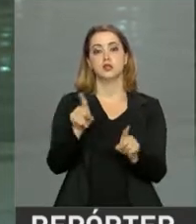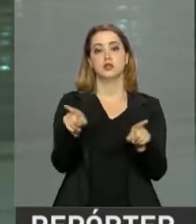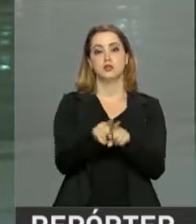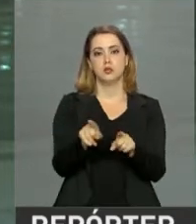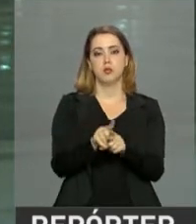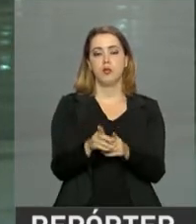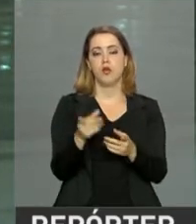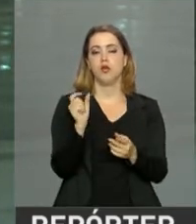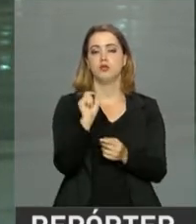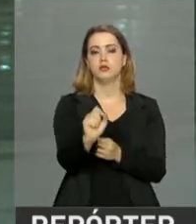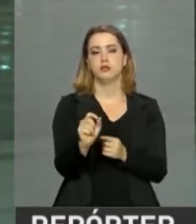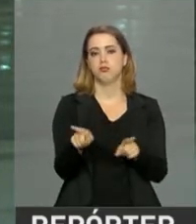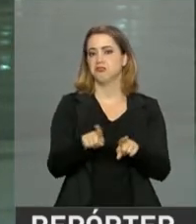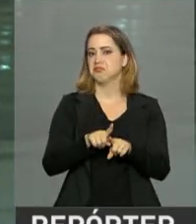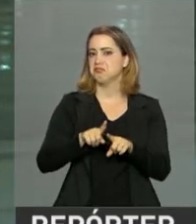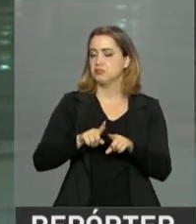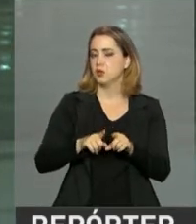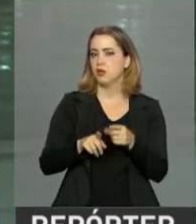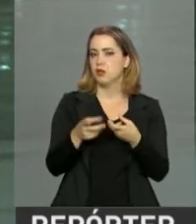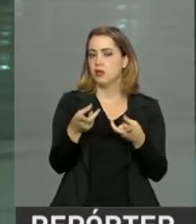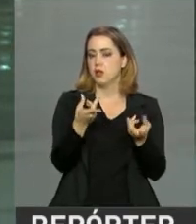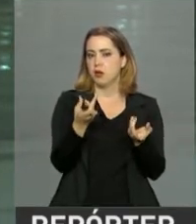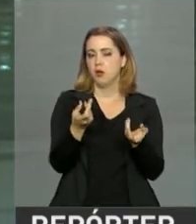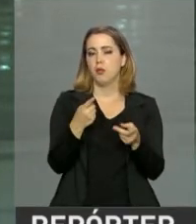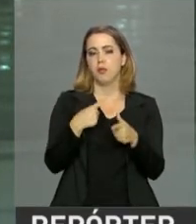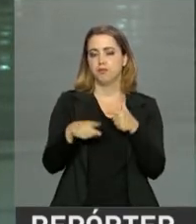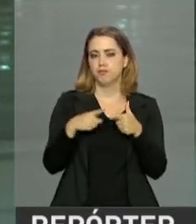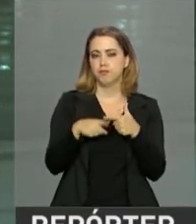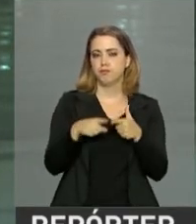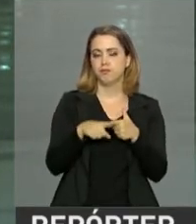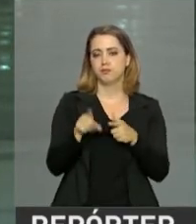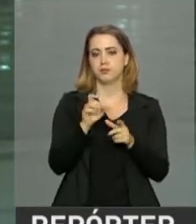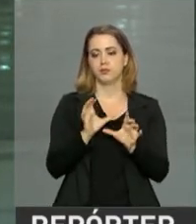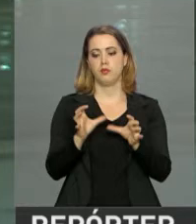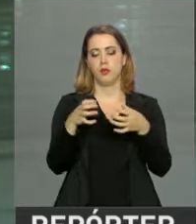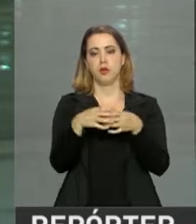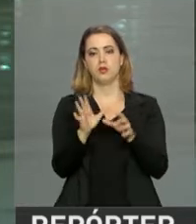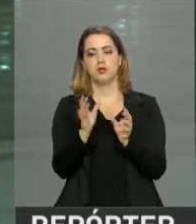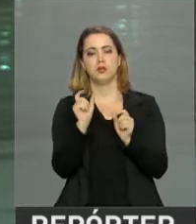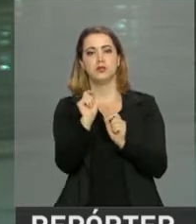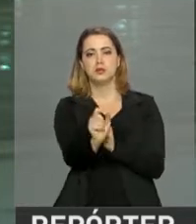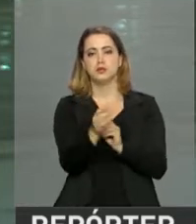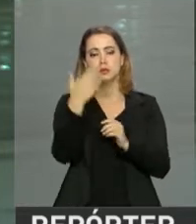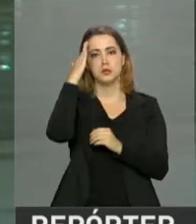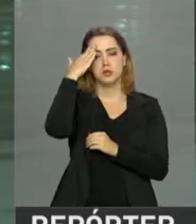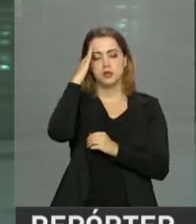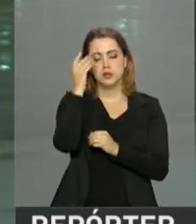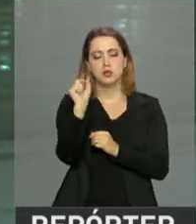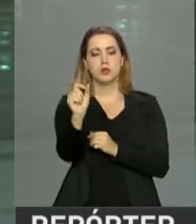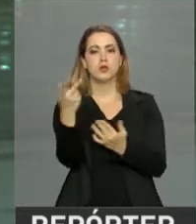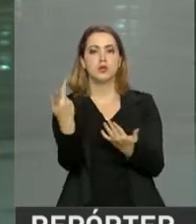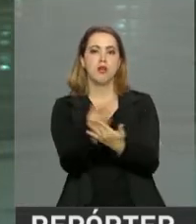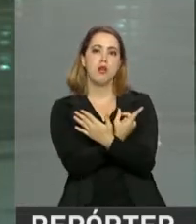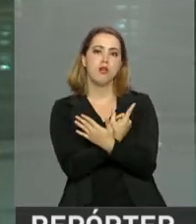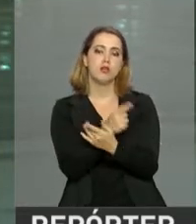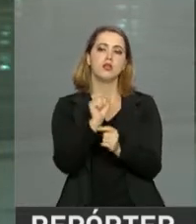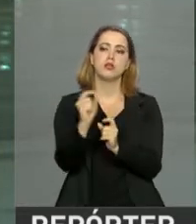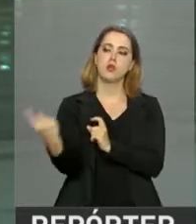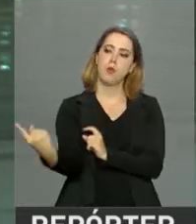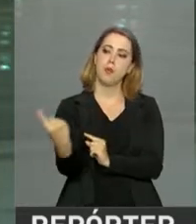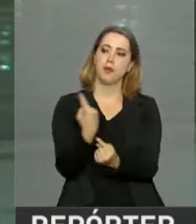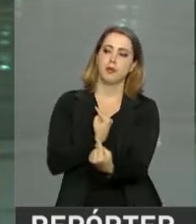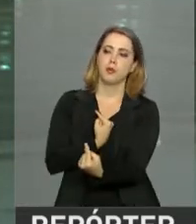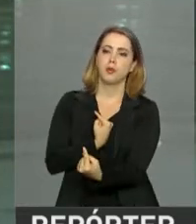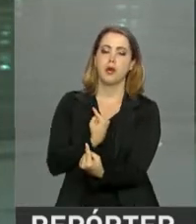e retornam para a venezuela a idéia da comissão é entender como está sendo esse deslocamento este fenômeno um